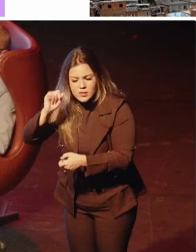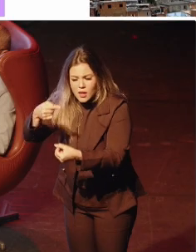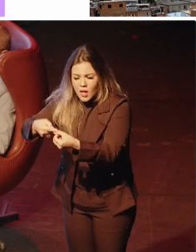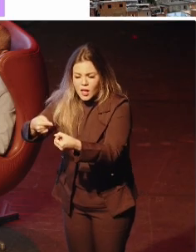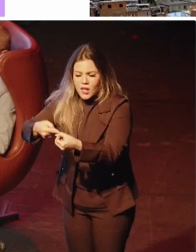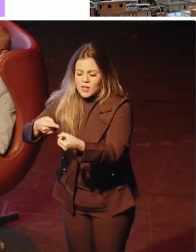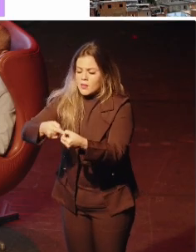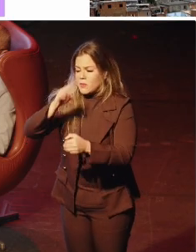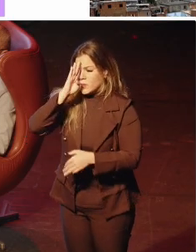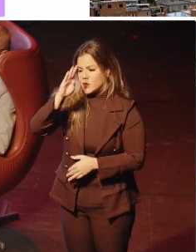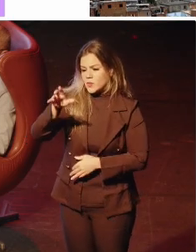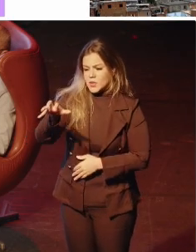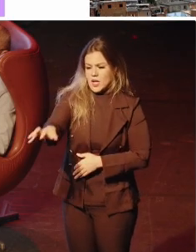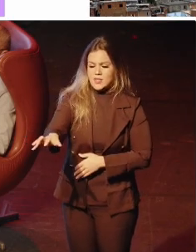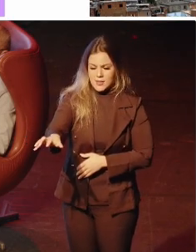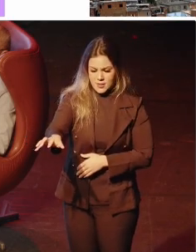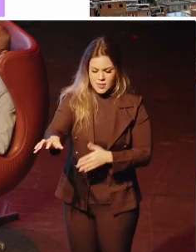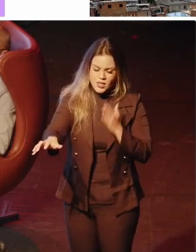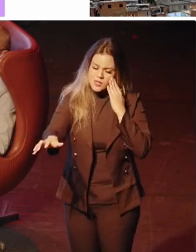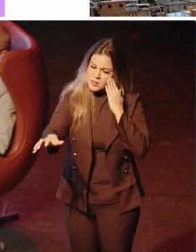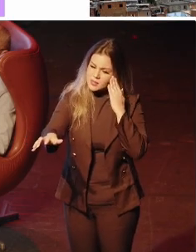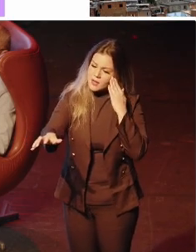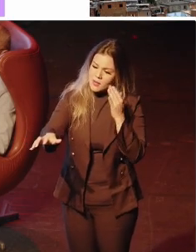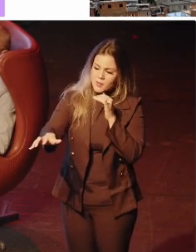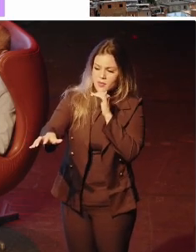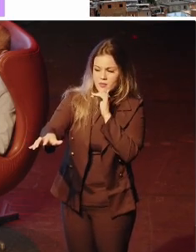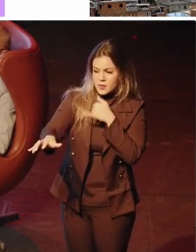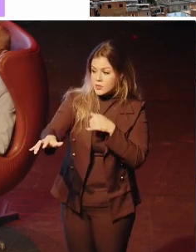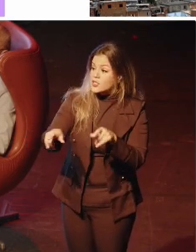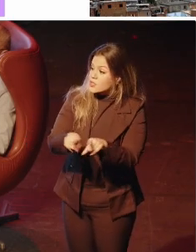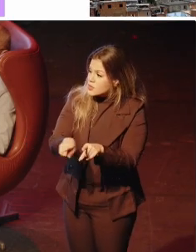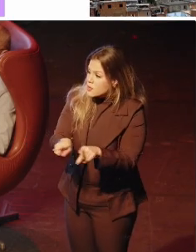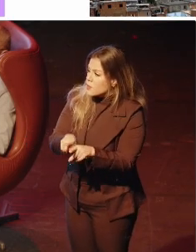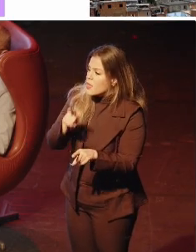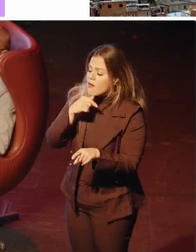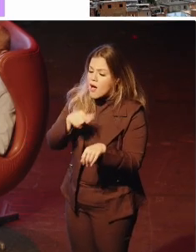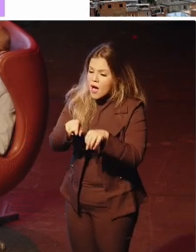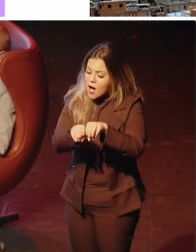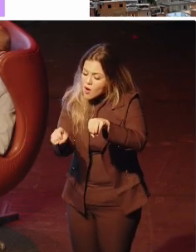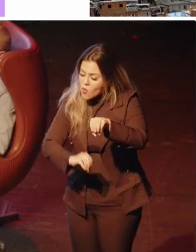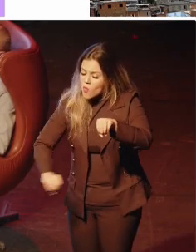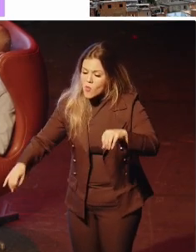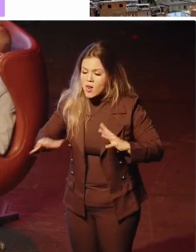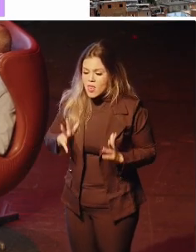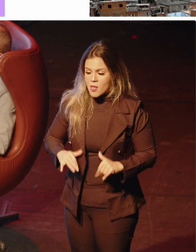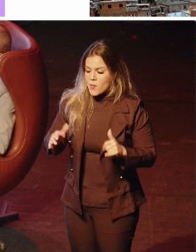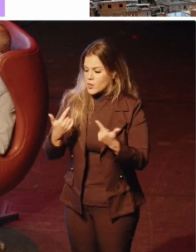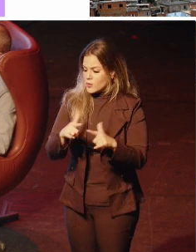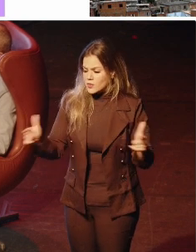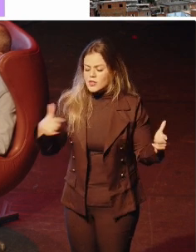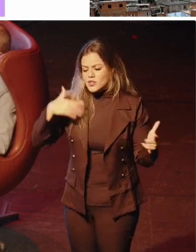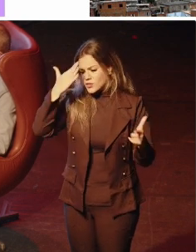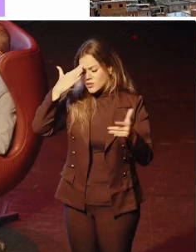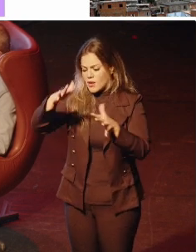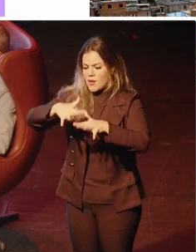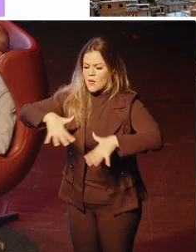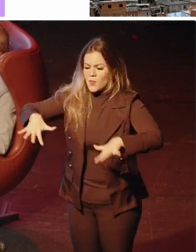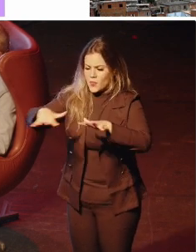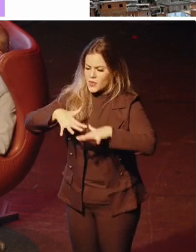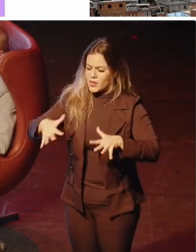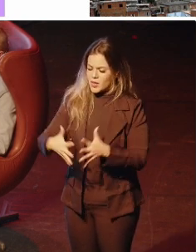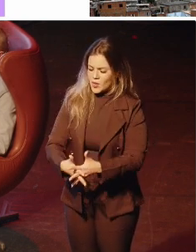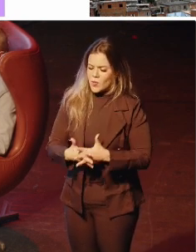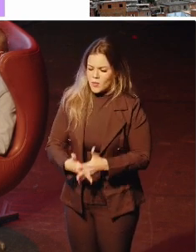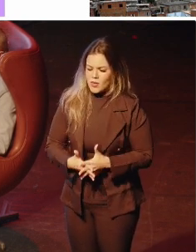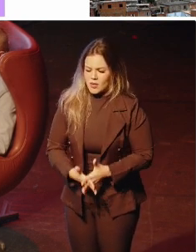A gente sabe que a gente ainda não tem saneamento básico em um monte de lugar, né? Então, a gente tem